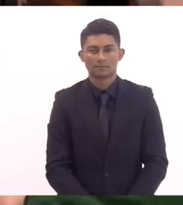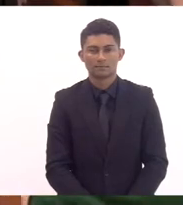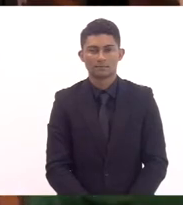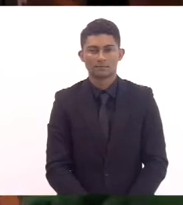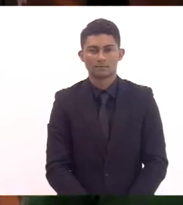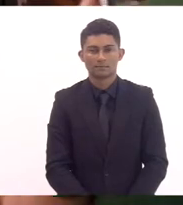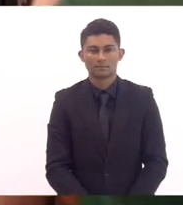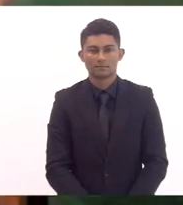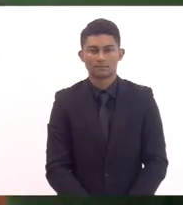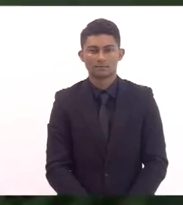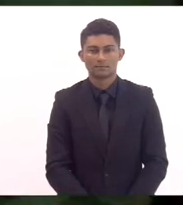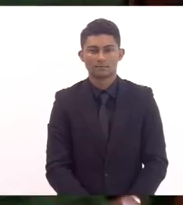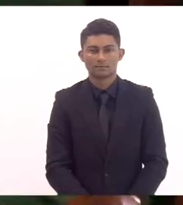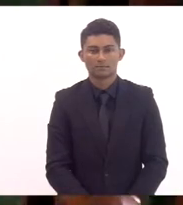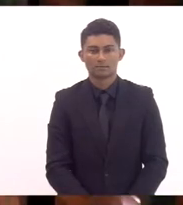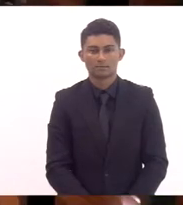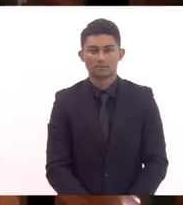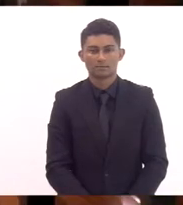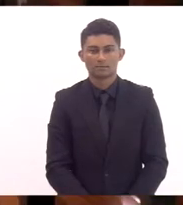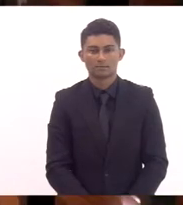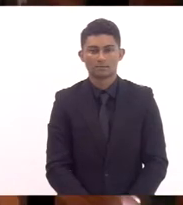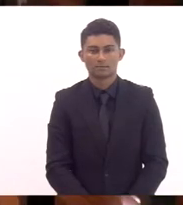E aí